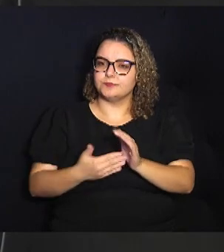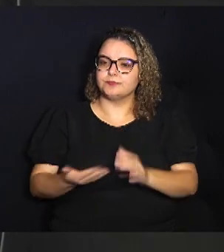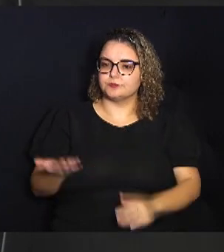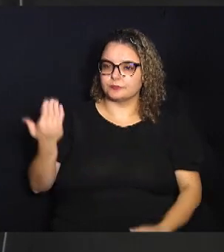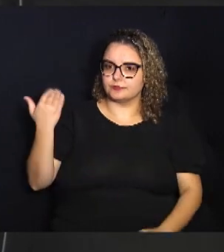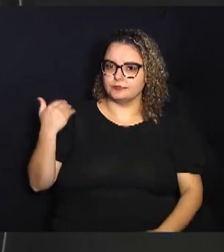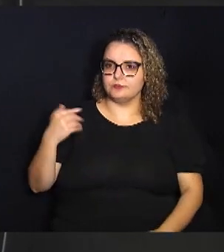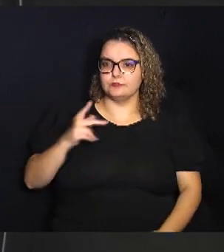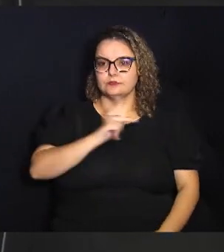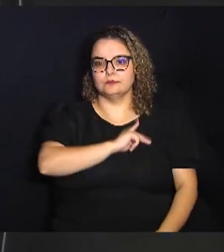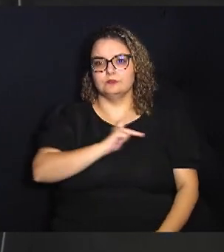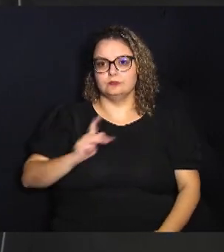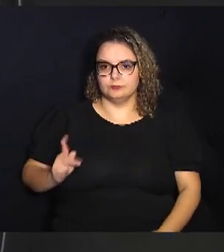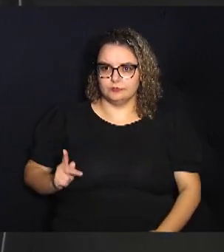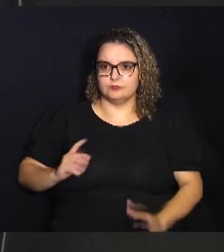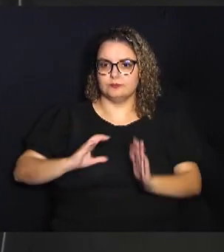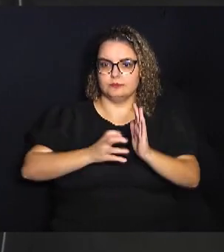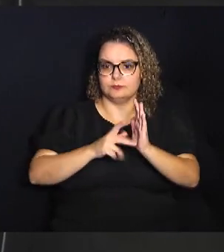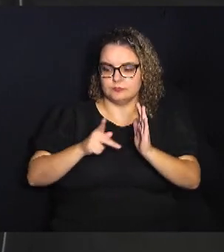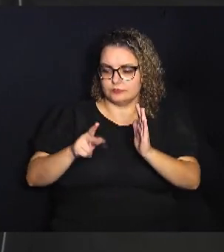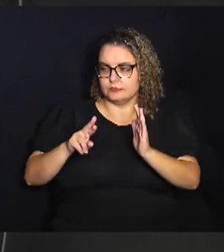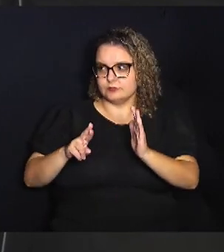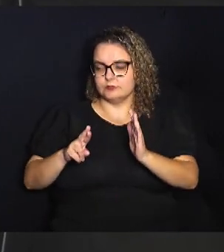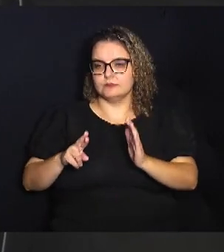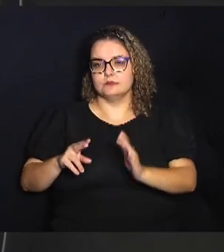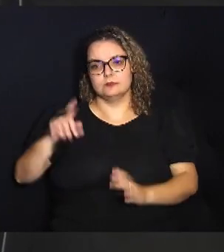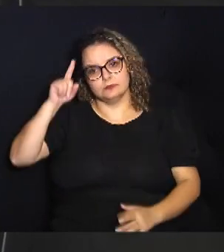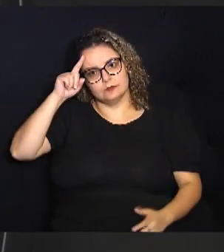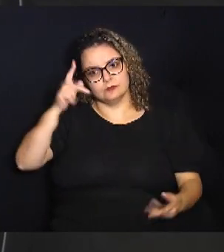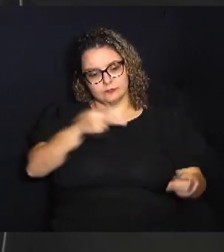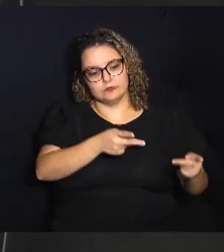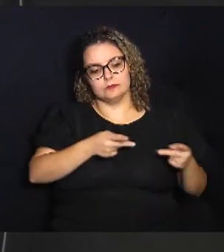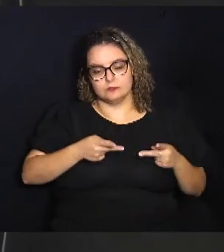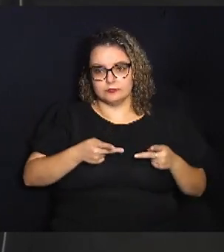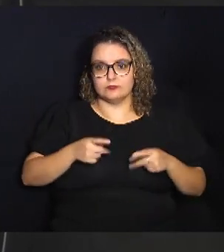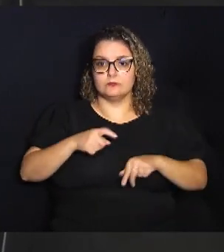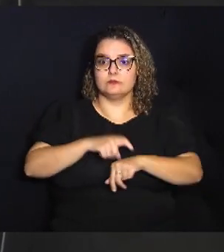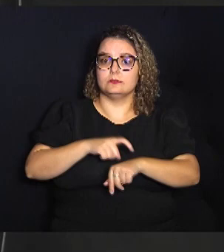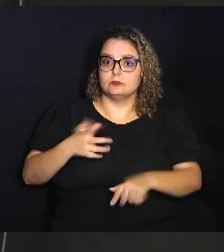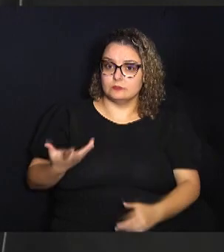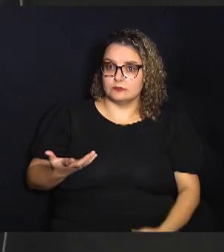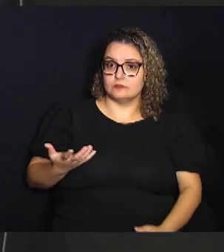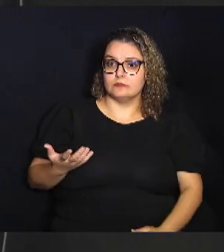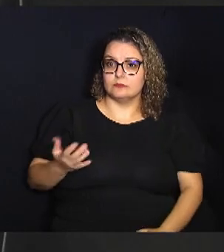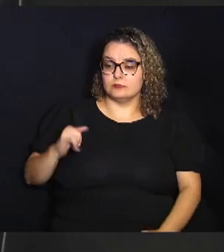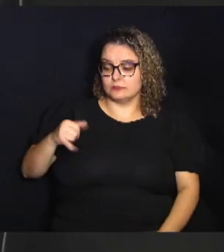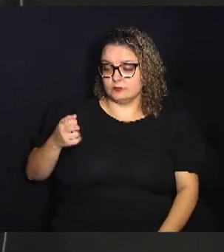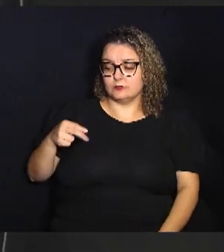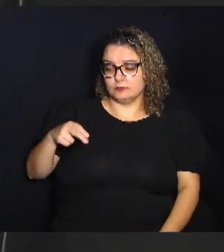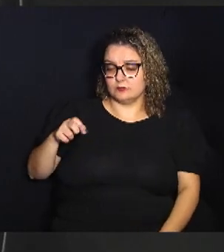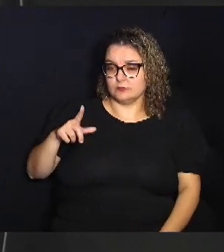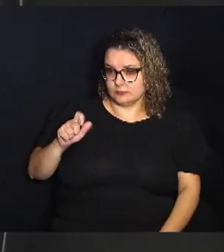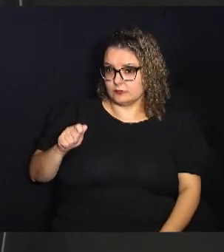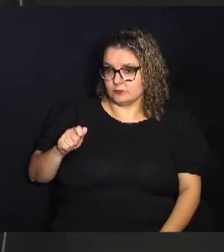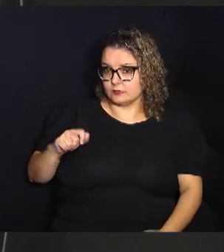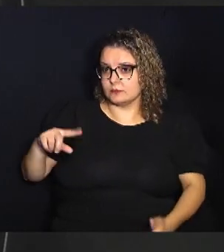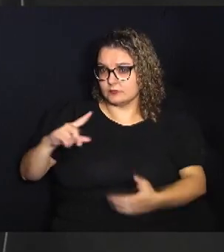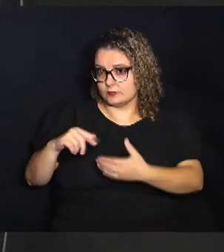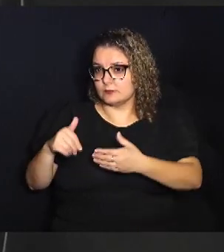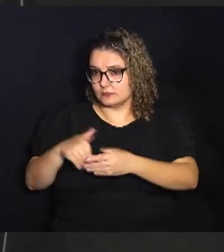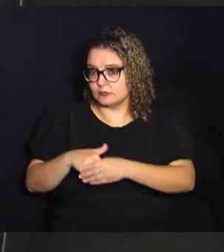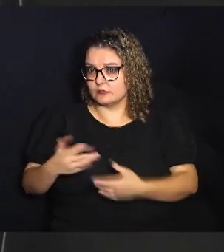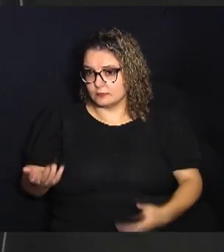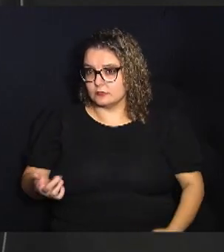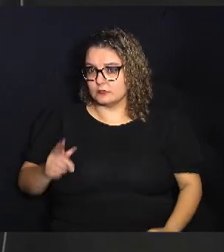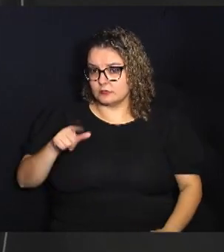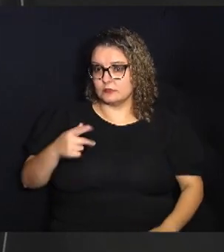do presidente do PR. Um dia ele me visitou, porque nesse período de janela eleitoral, eles saem realmente em